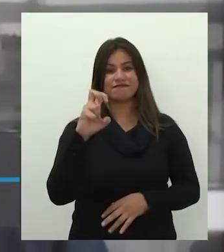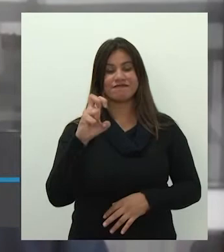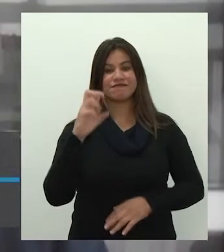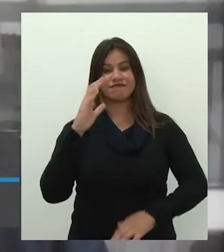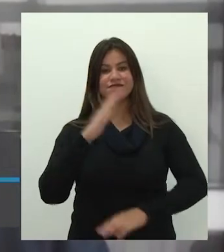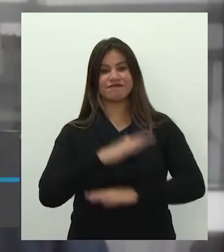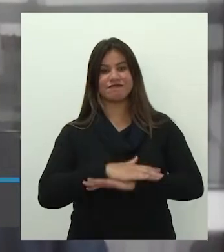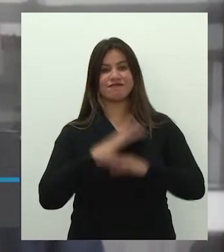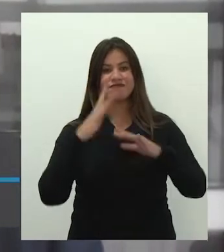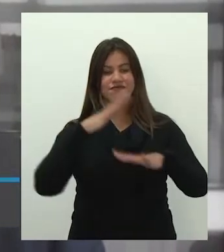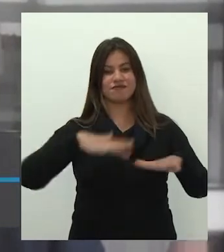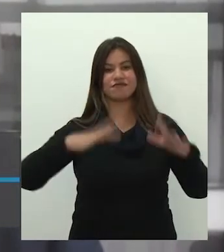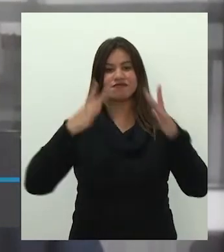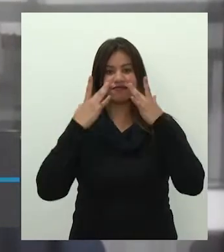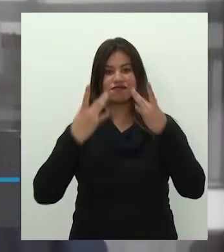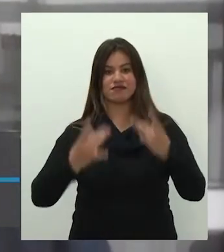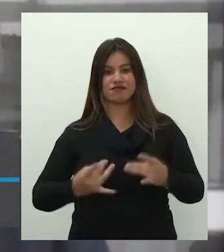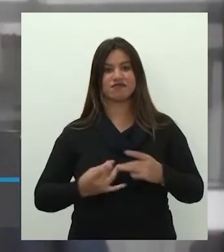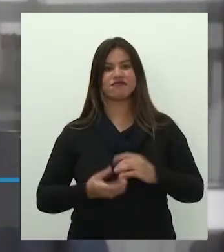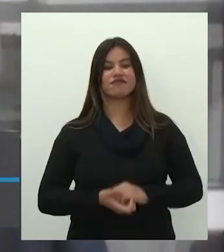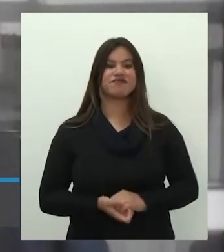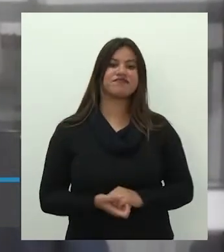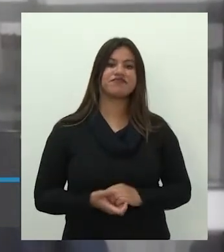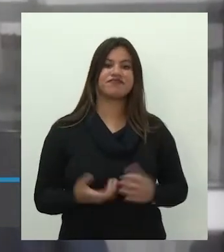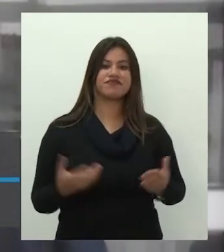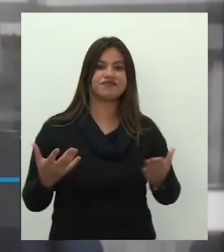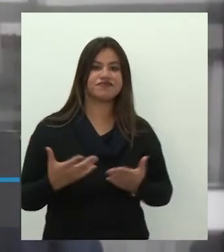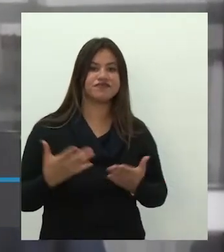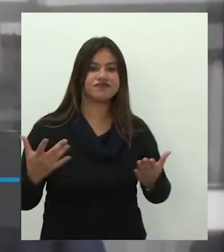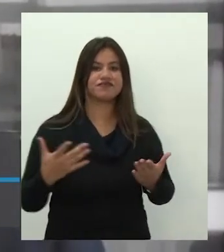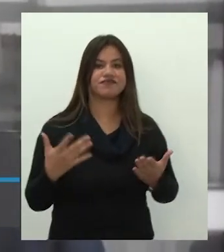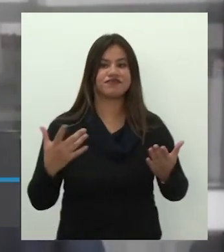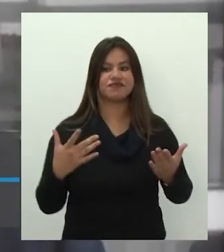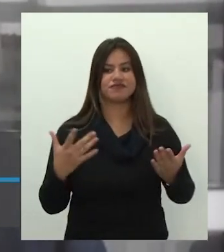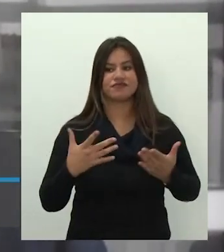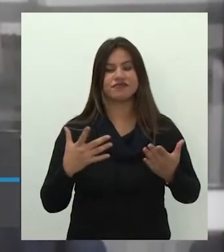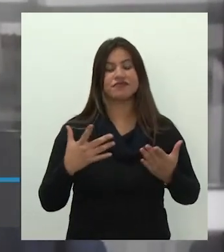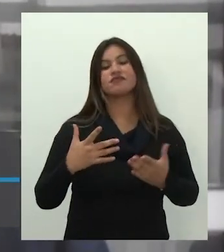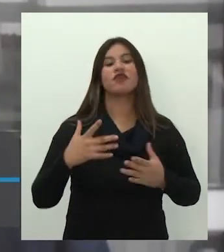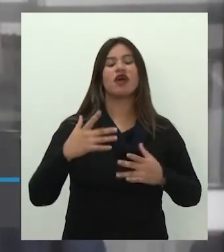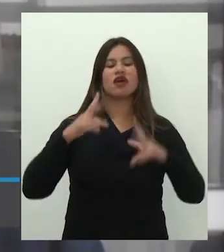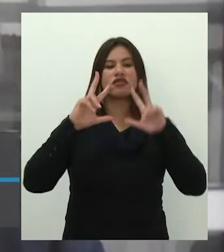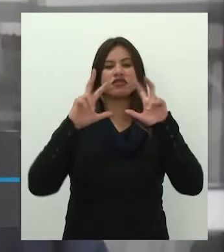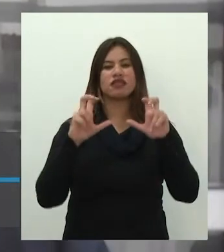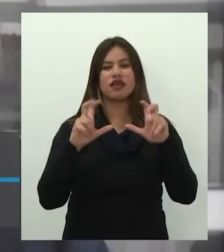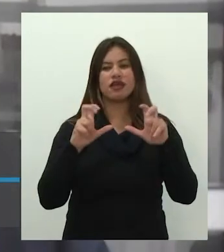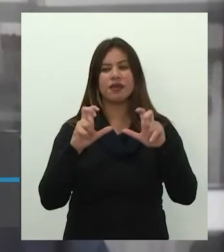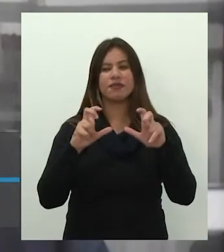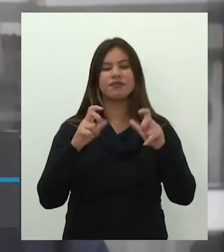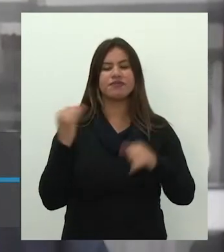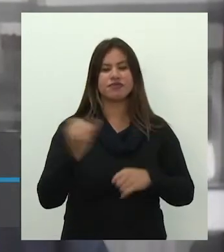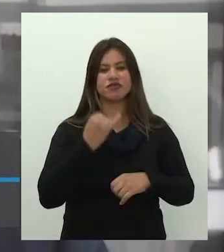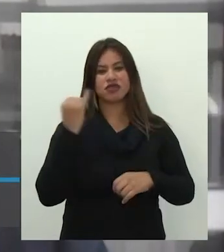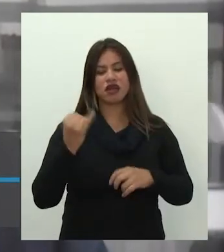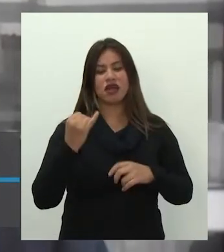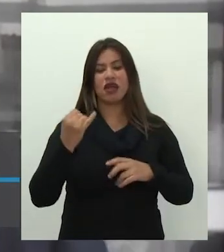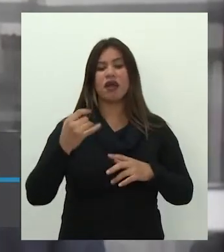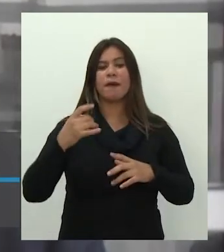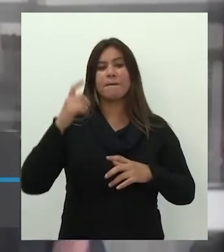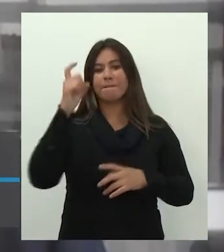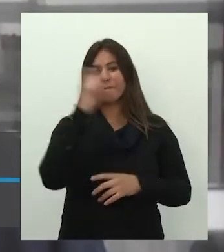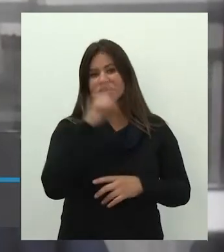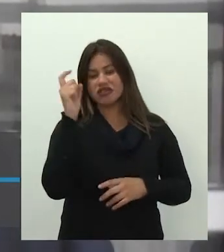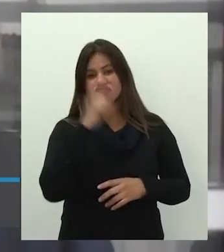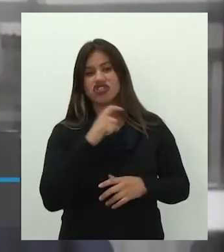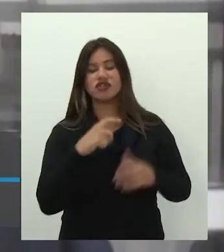de vocês. E hoje trazemos também um tema importante. Vamos falar sobre mitos e verdades sobre o envelhecimento, né? E